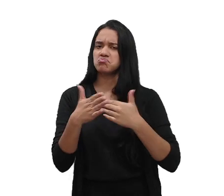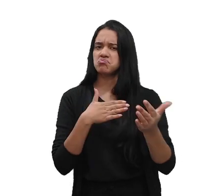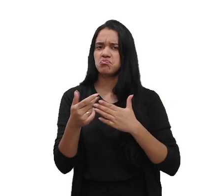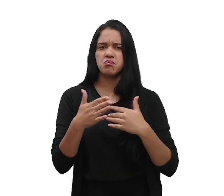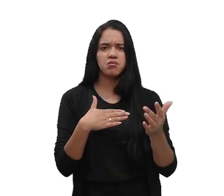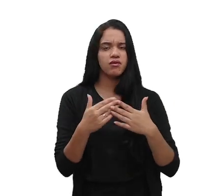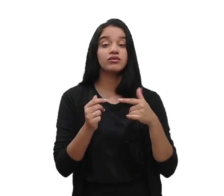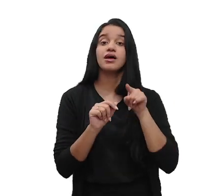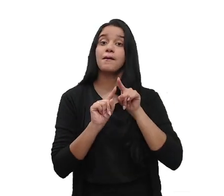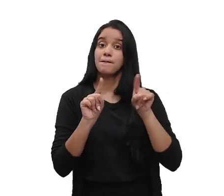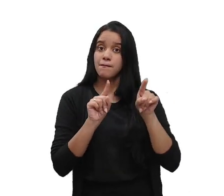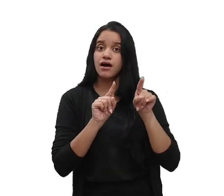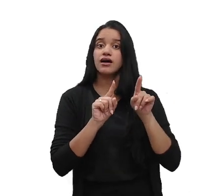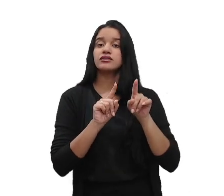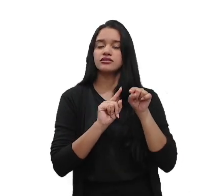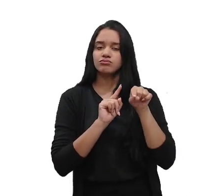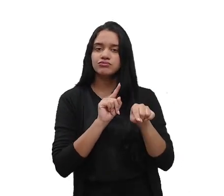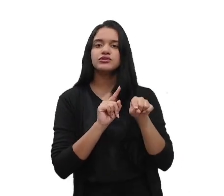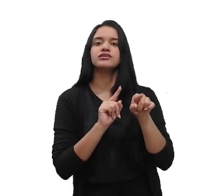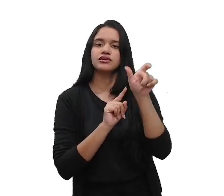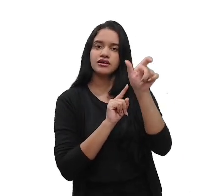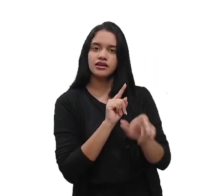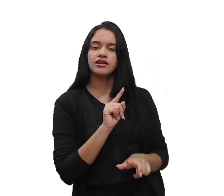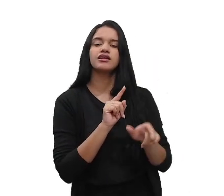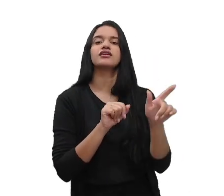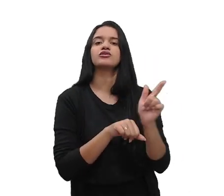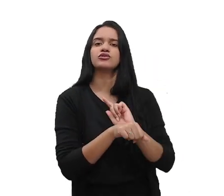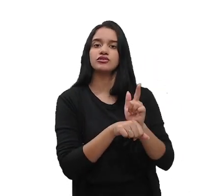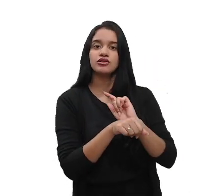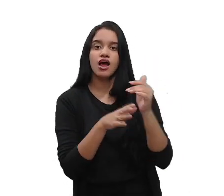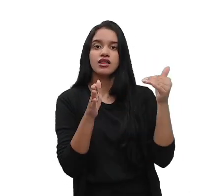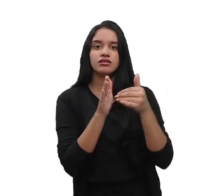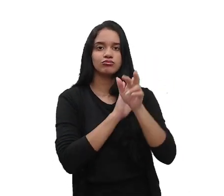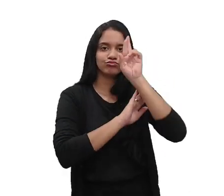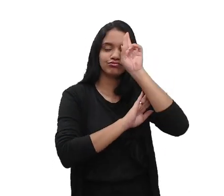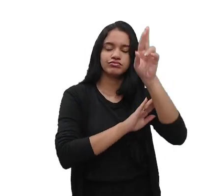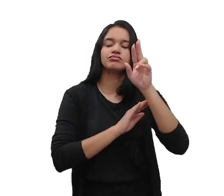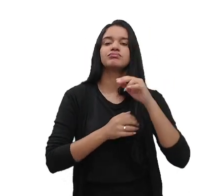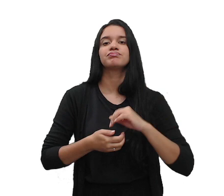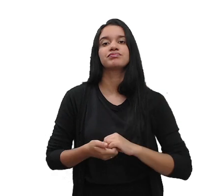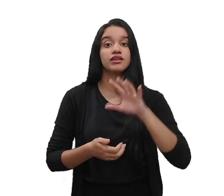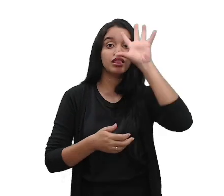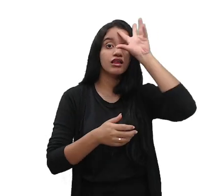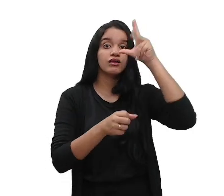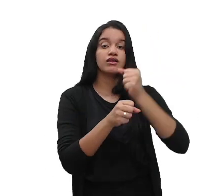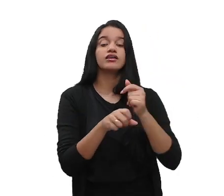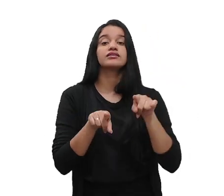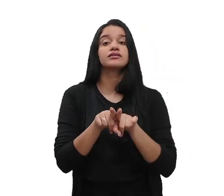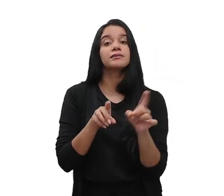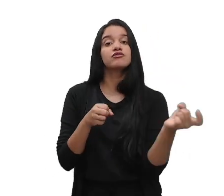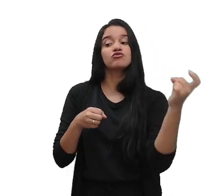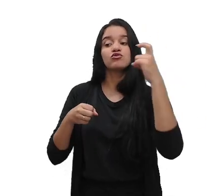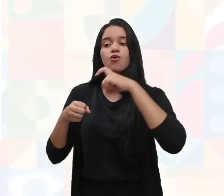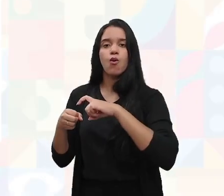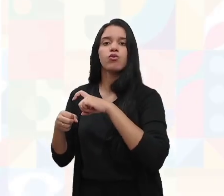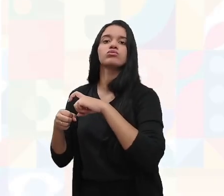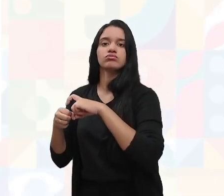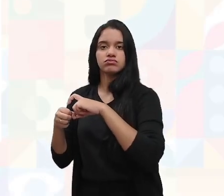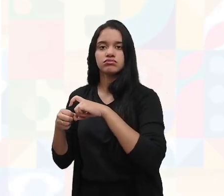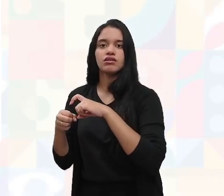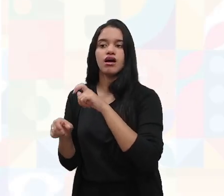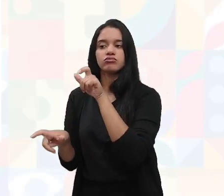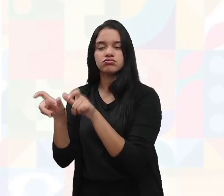tem, mas ele é o gestor, ele pode ser de supervisor a diretor. Tá bem? E aí o retorno ao candidato.